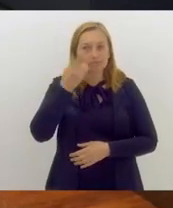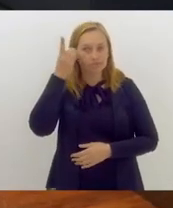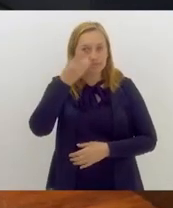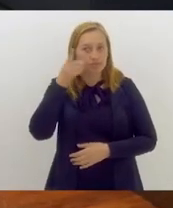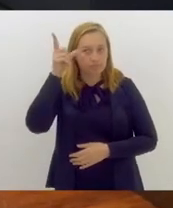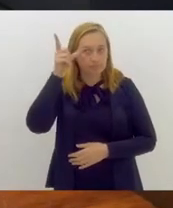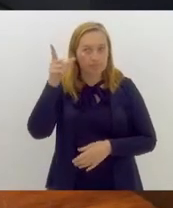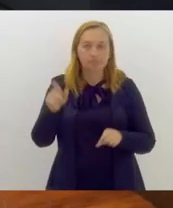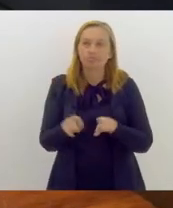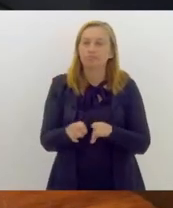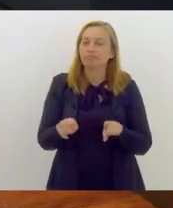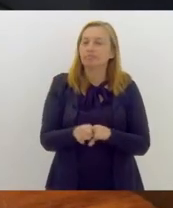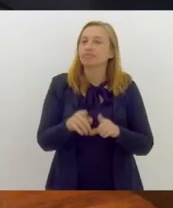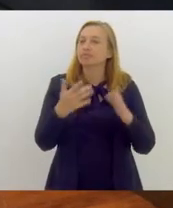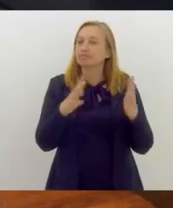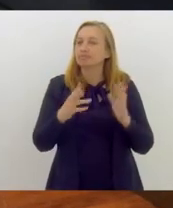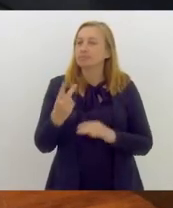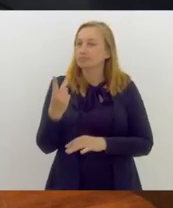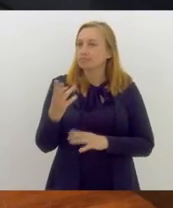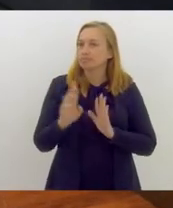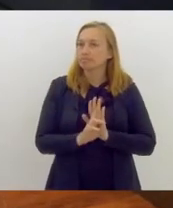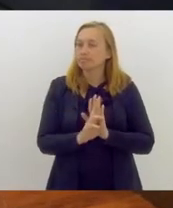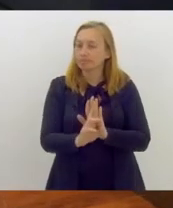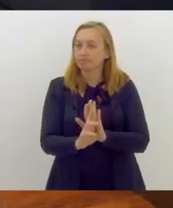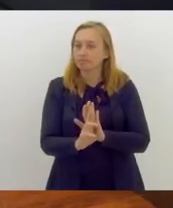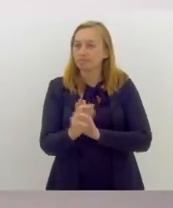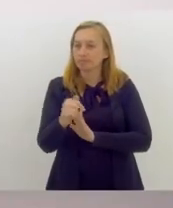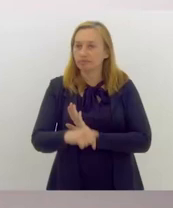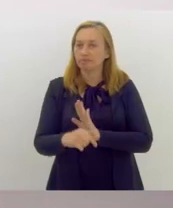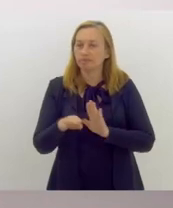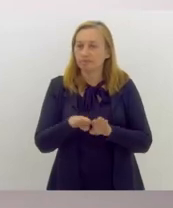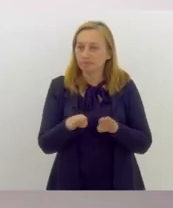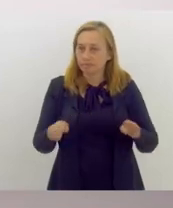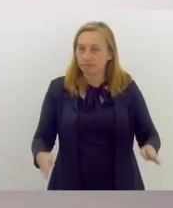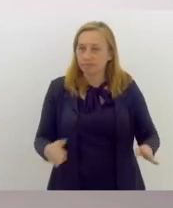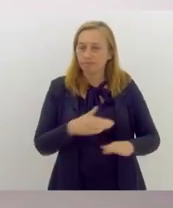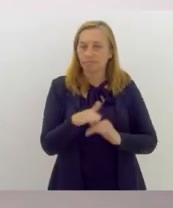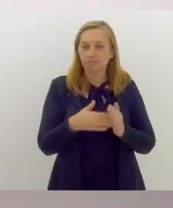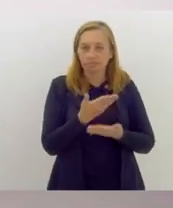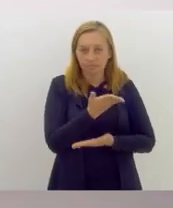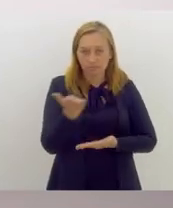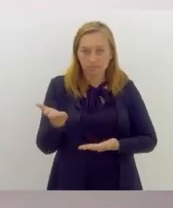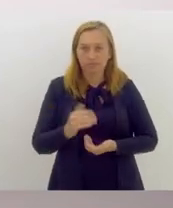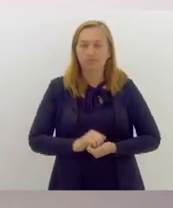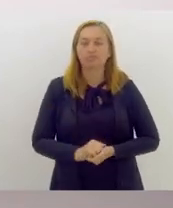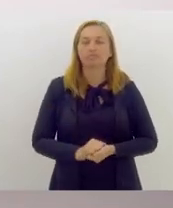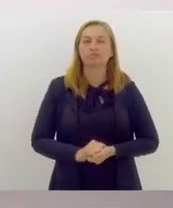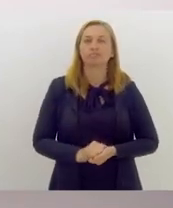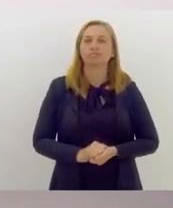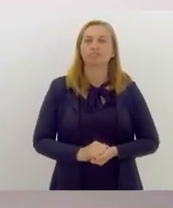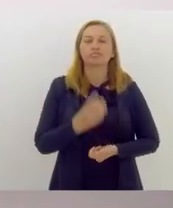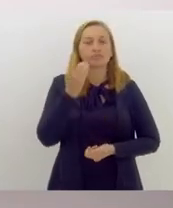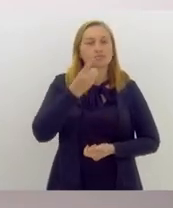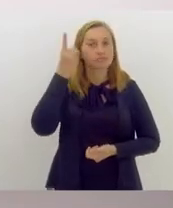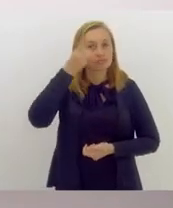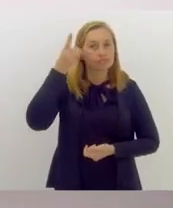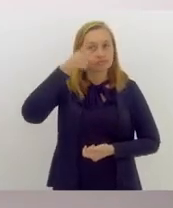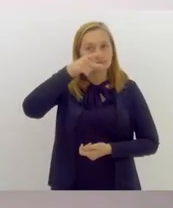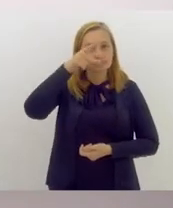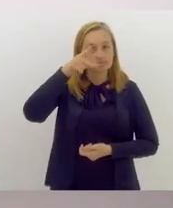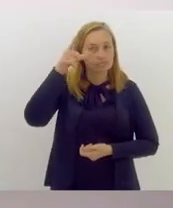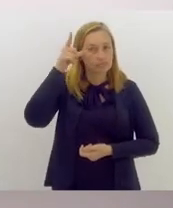cumprimentar os dois representantes aqui a mesa senhoras e senhores tá dando sim eu queria